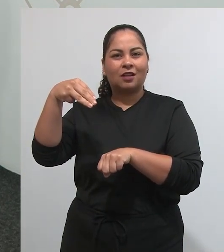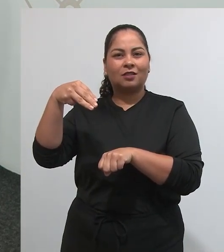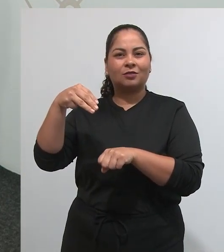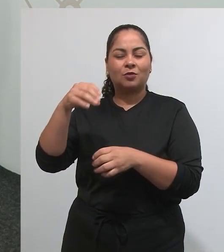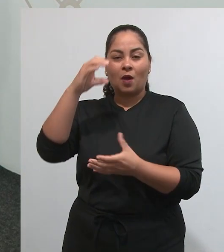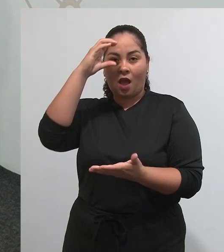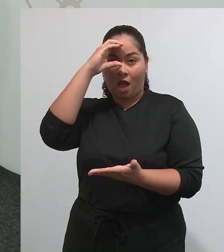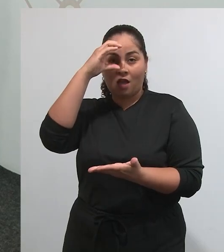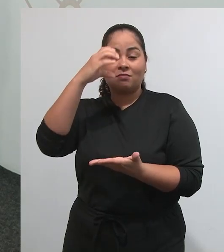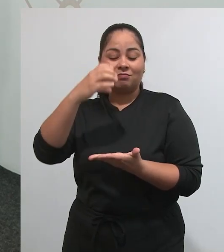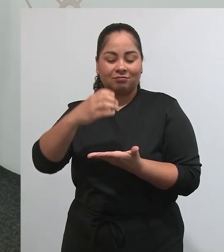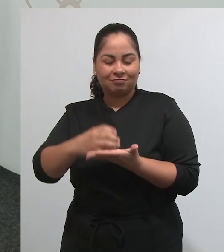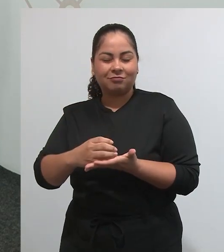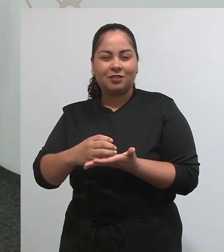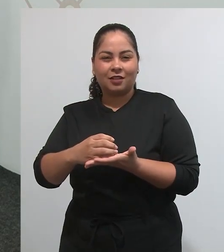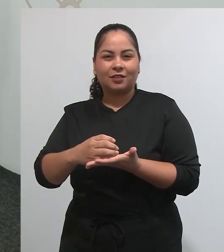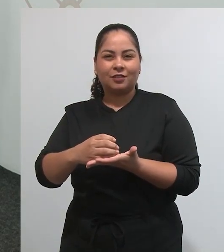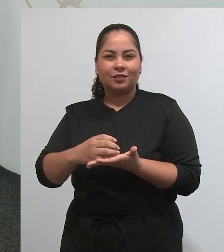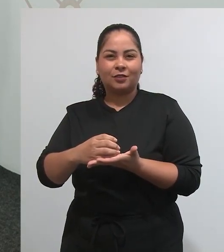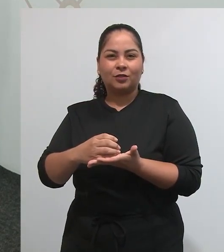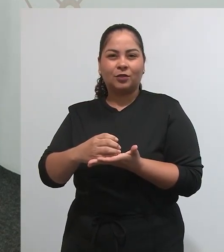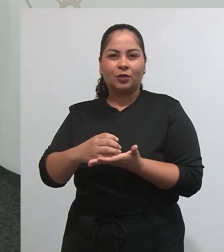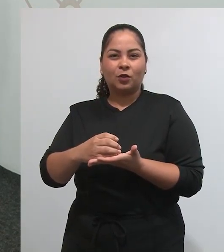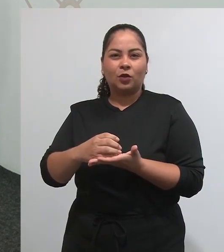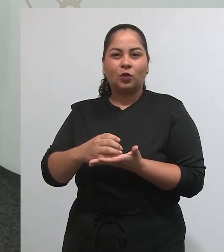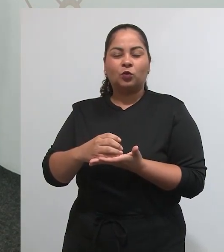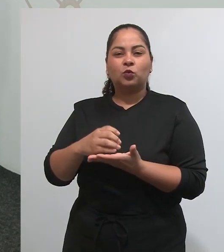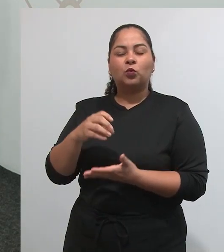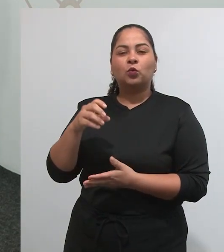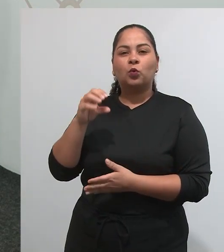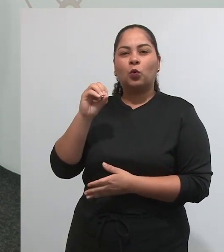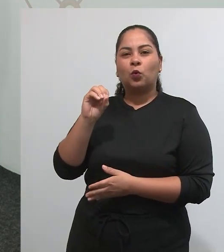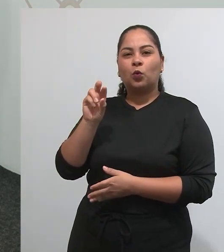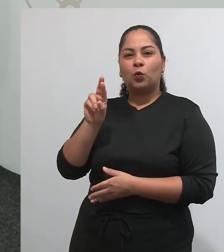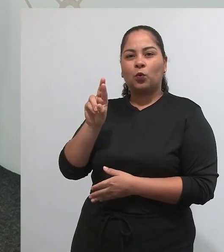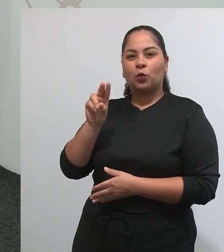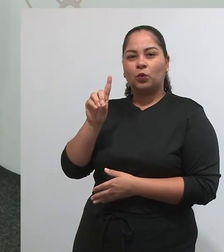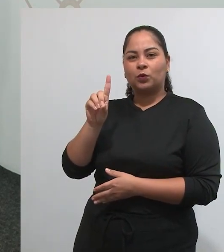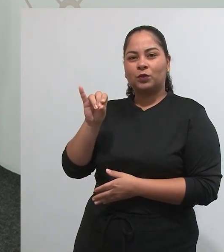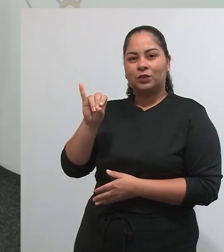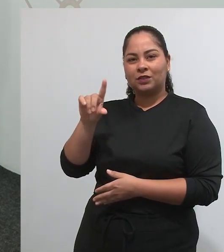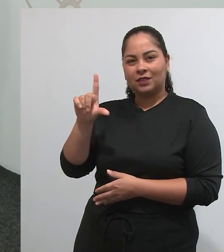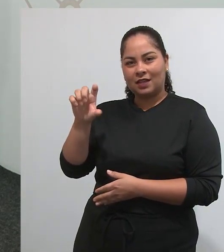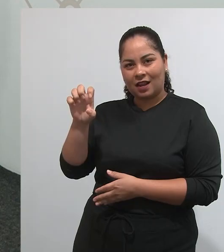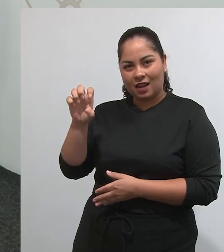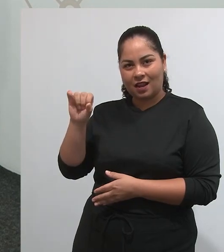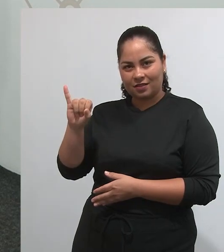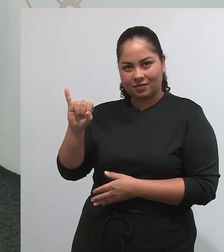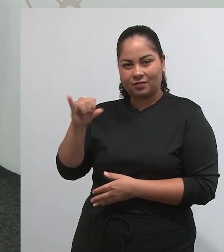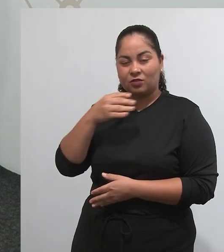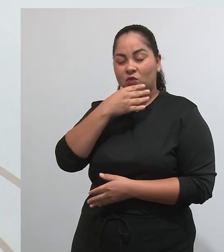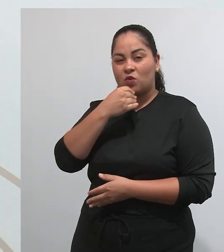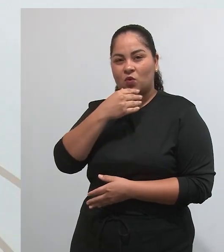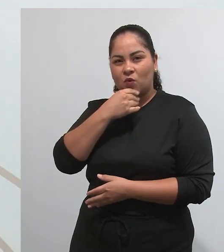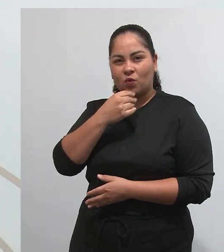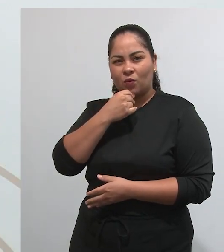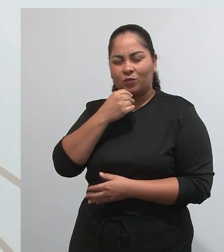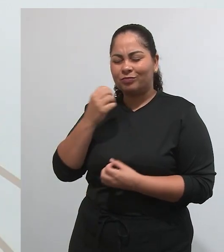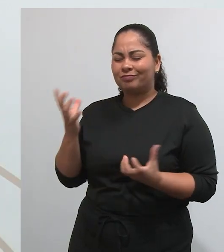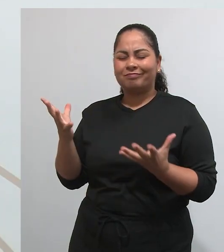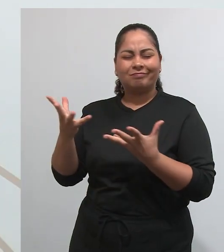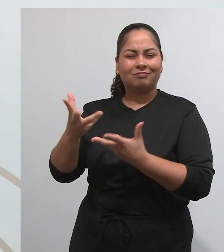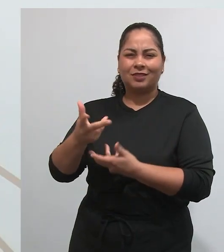do mestrado dele, 10 páginas, foi só falando sobre mim e sobre o meu trabalho com ele, isso